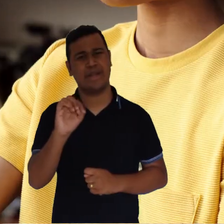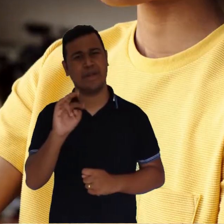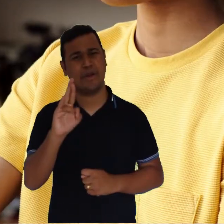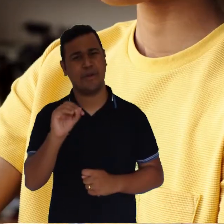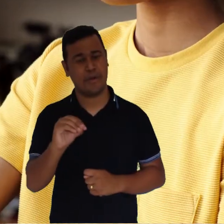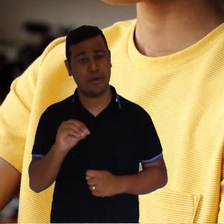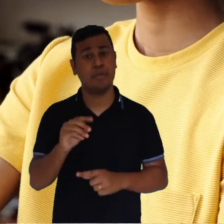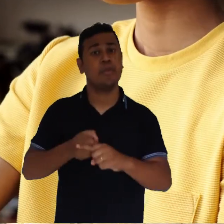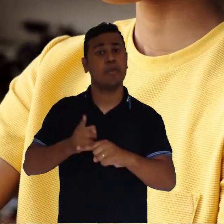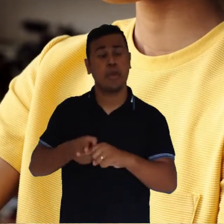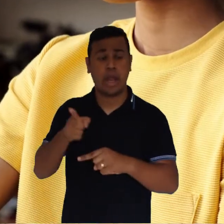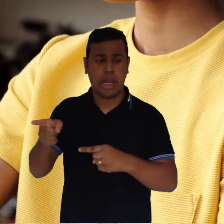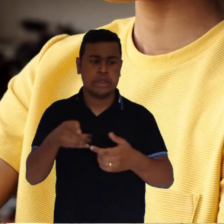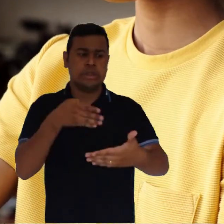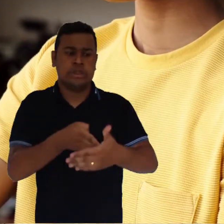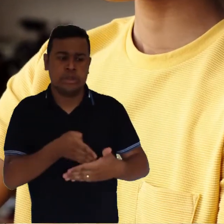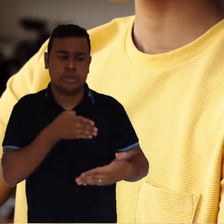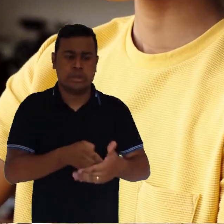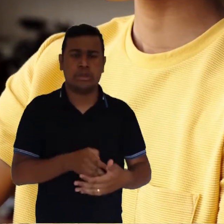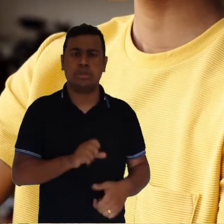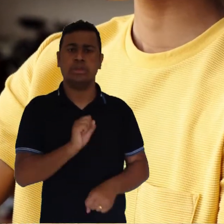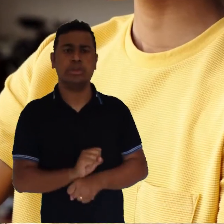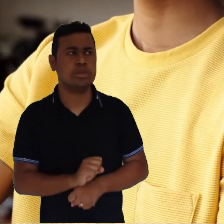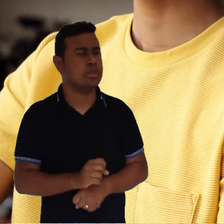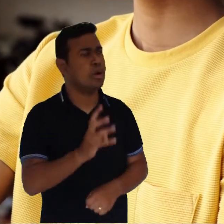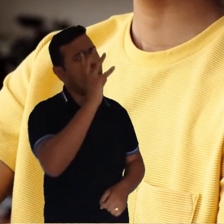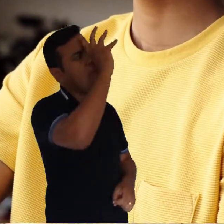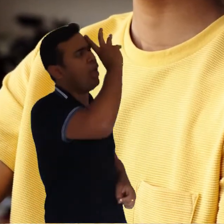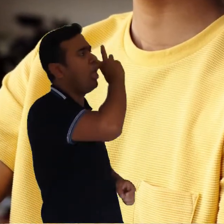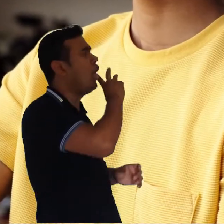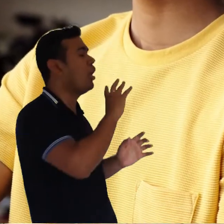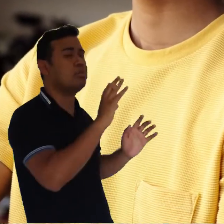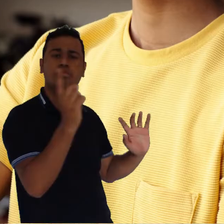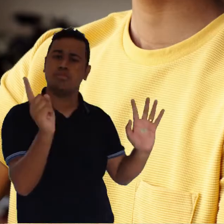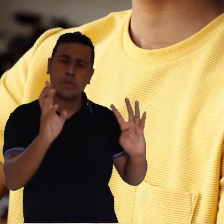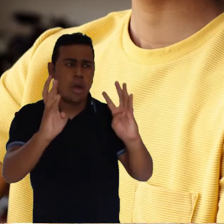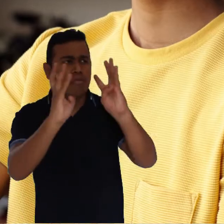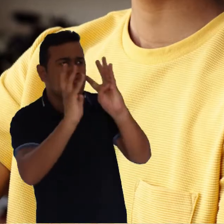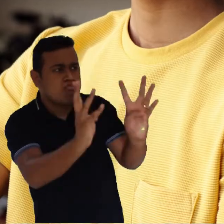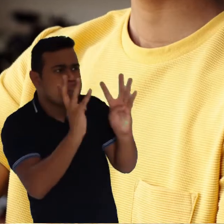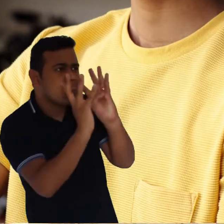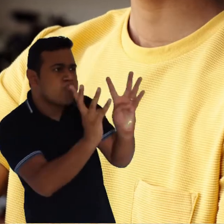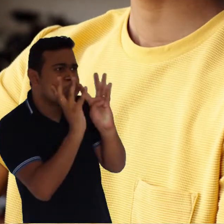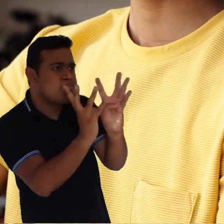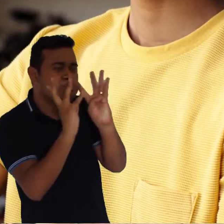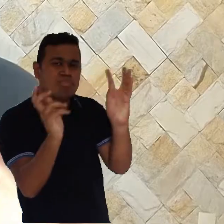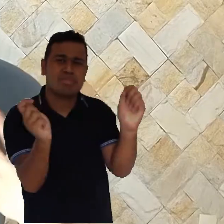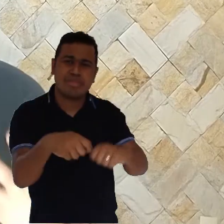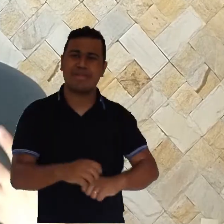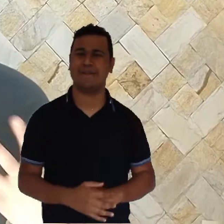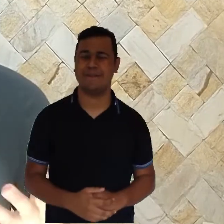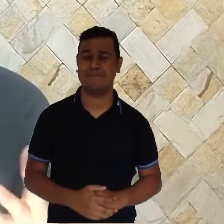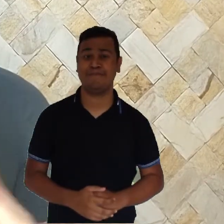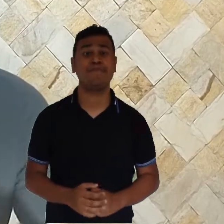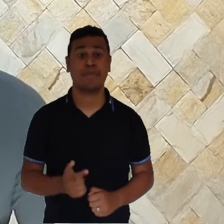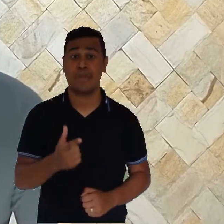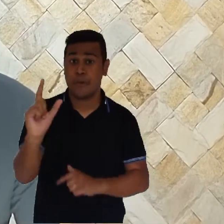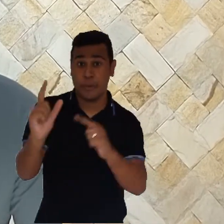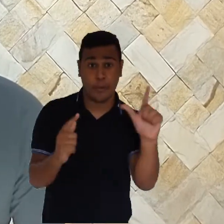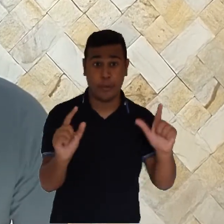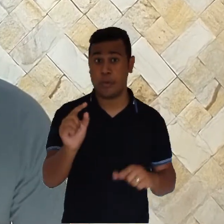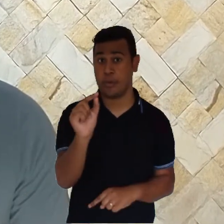adolescentes precisarão frear impulsos, evitar distrações e se manterem concentrados no que estão fazendo. Outras tarefas